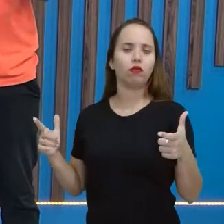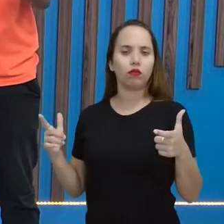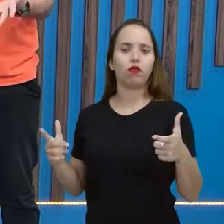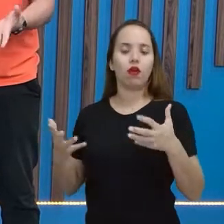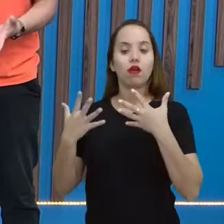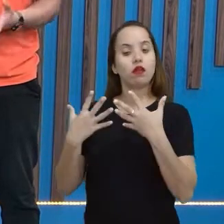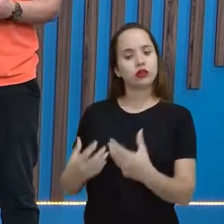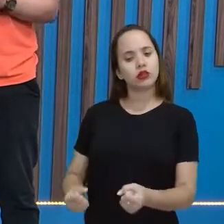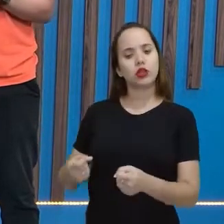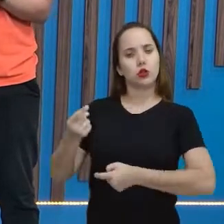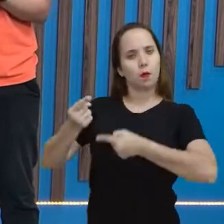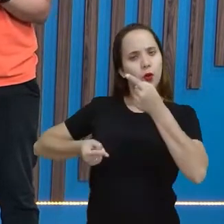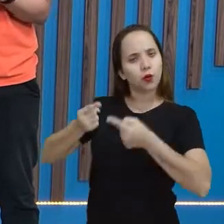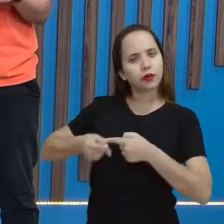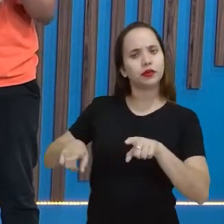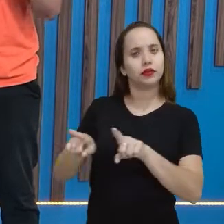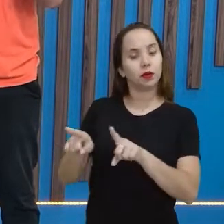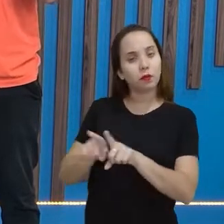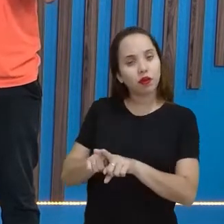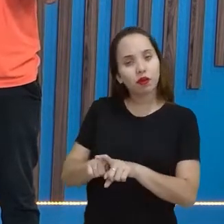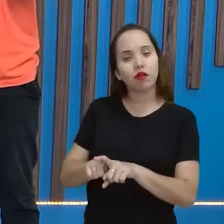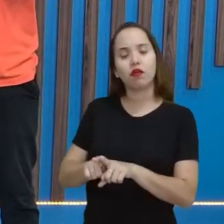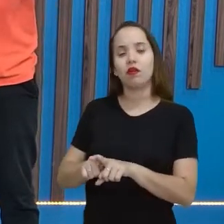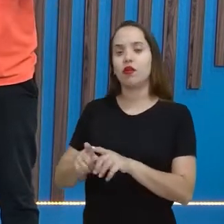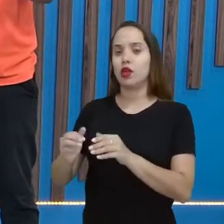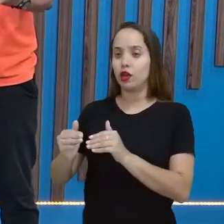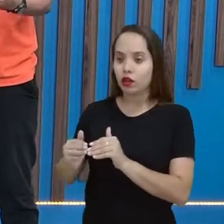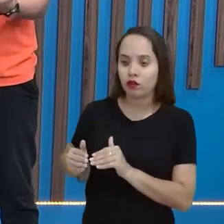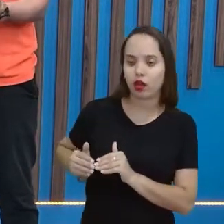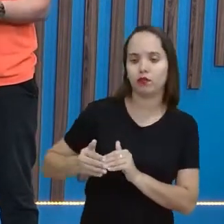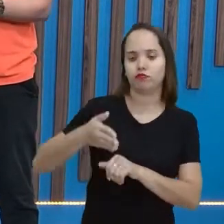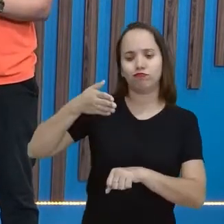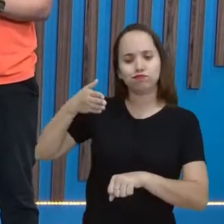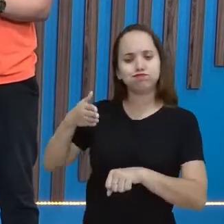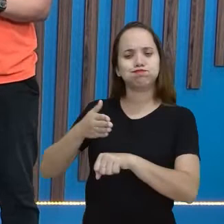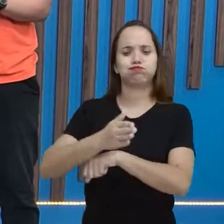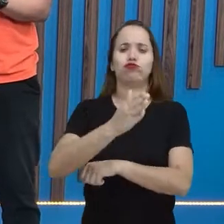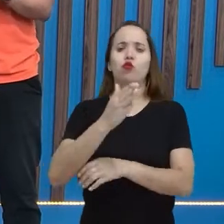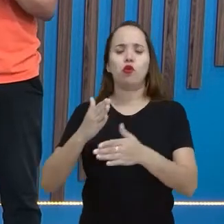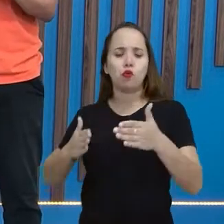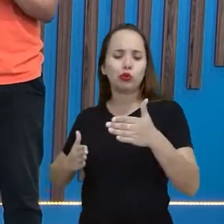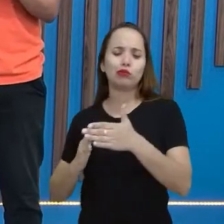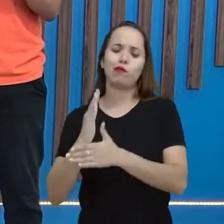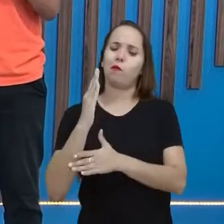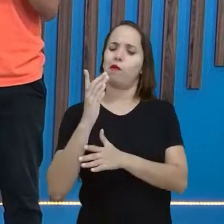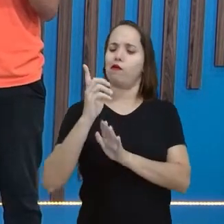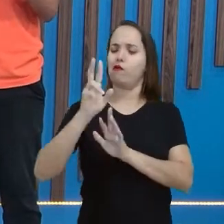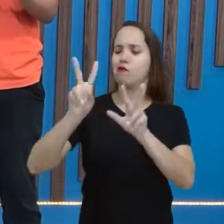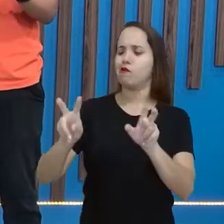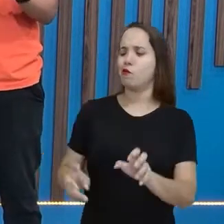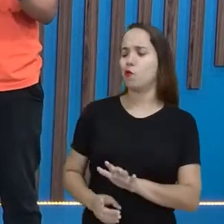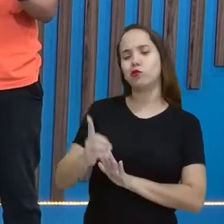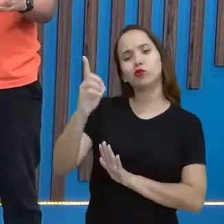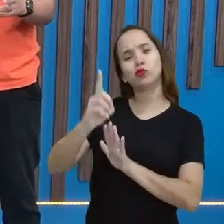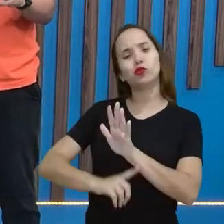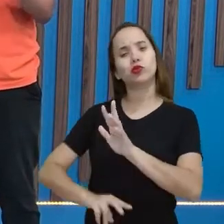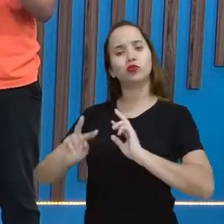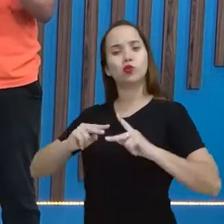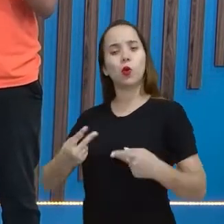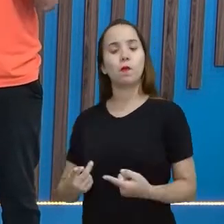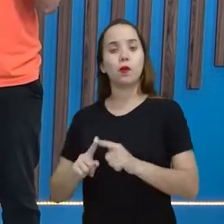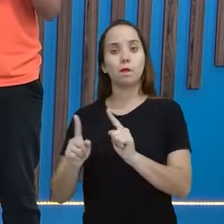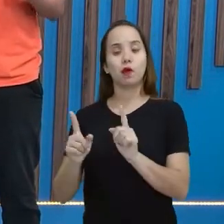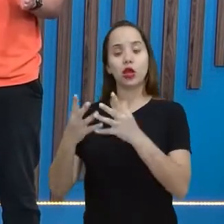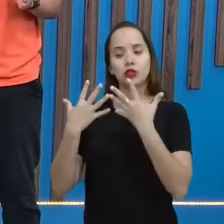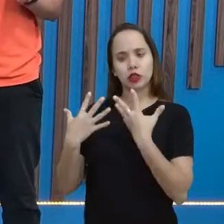opiniões políticas mesmo, né? Que não ultrapassem as questões dos direitos humanos. Então, veja, a tolerância, ela também